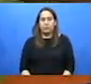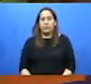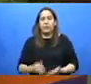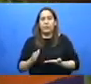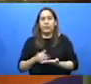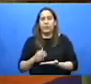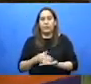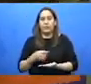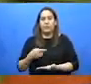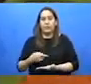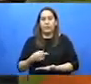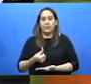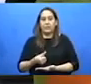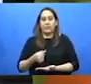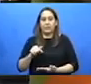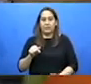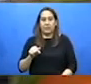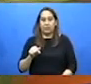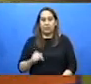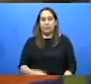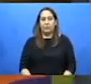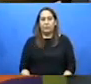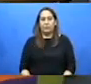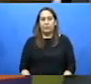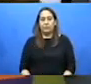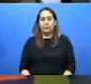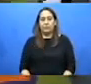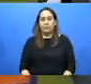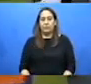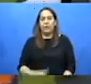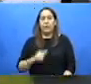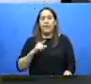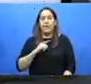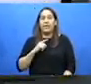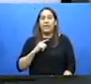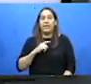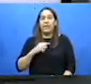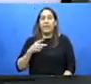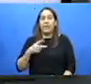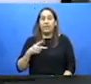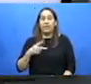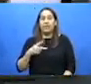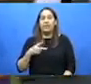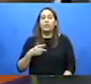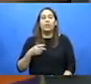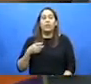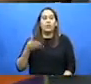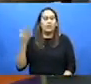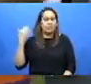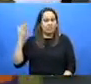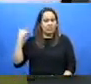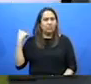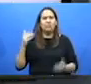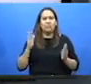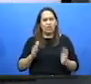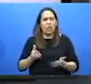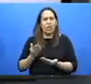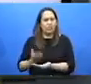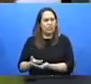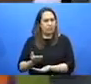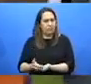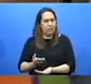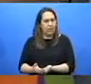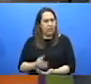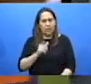Na página 167, tem uma parte aqui que vocês já estudaram. Lembram disso? A água e